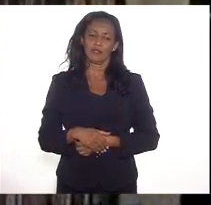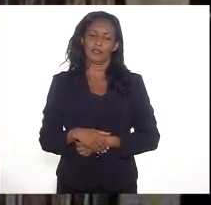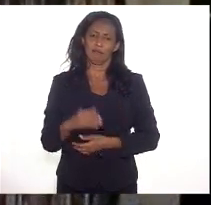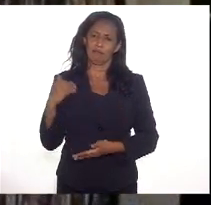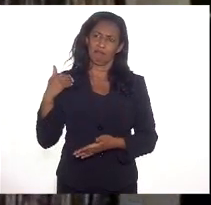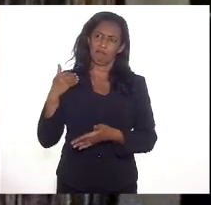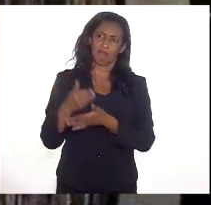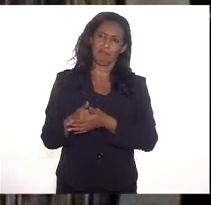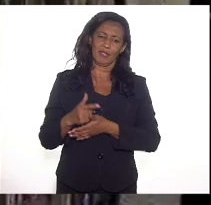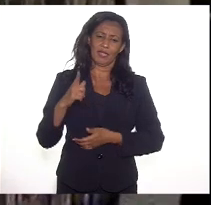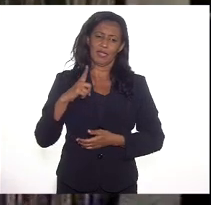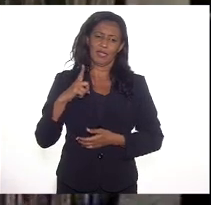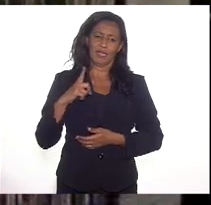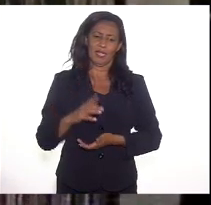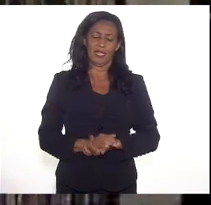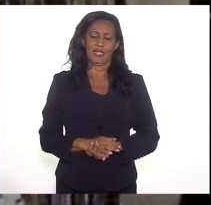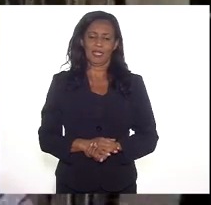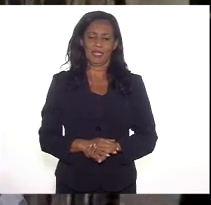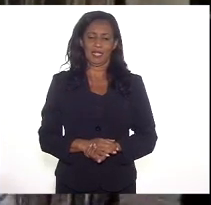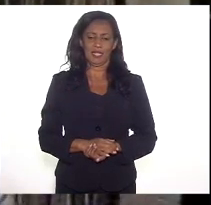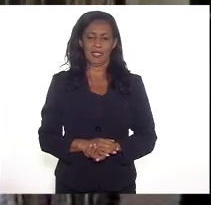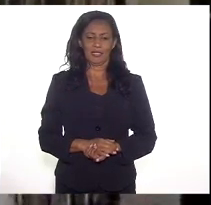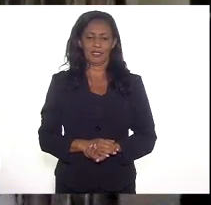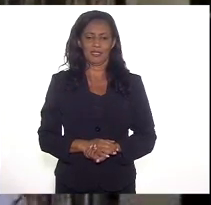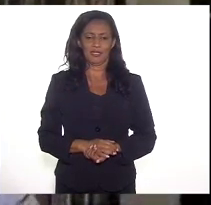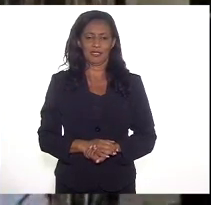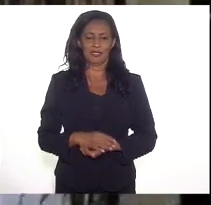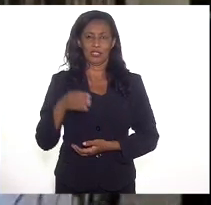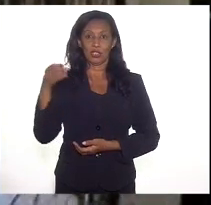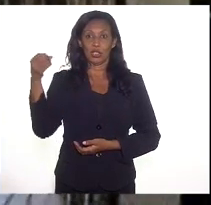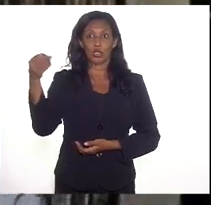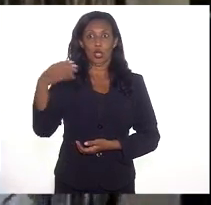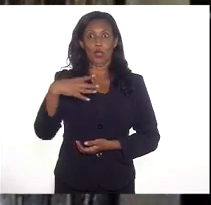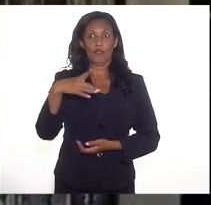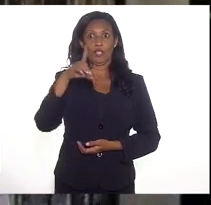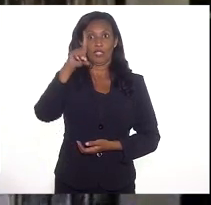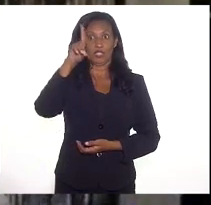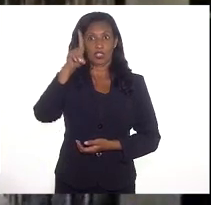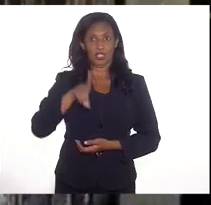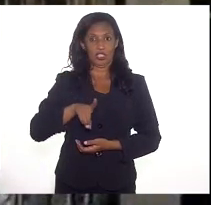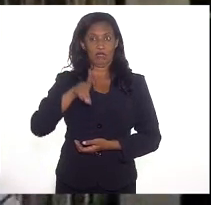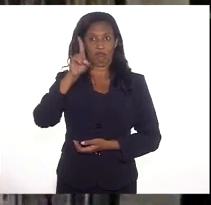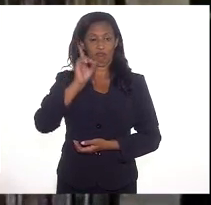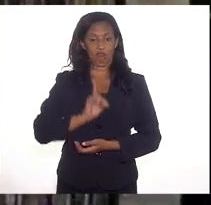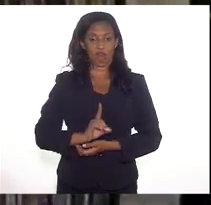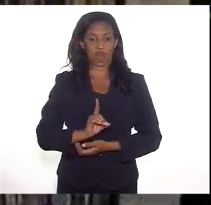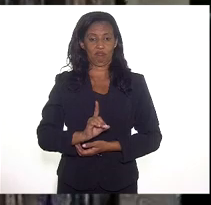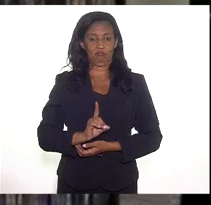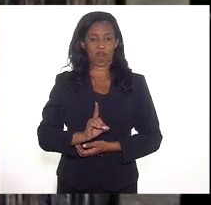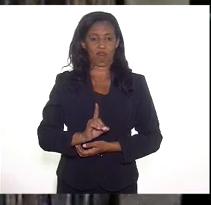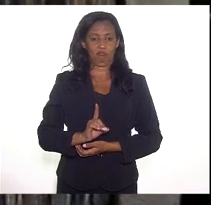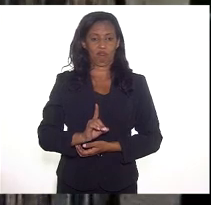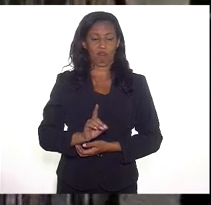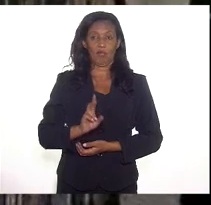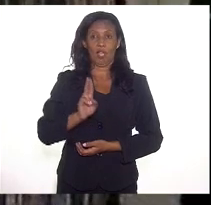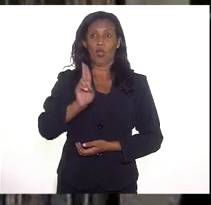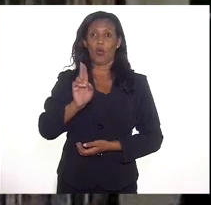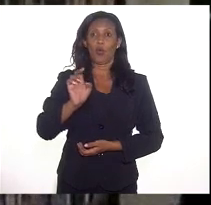tem a posse da nova diretoria dos docentes da